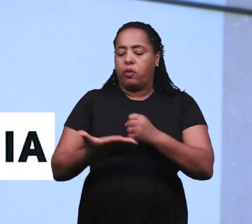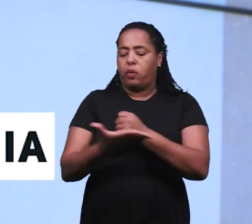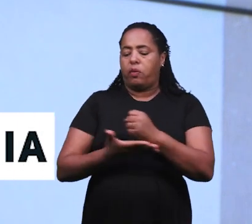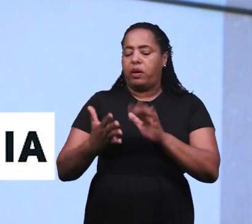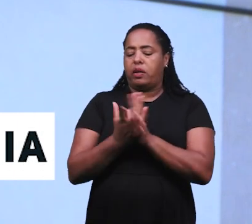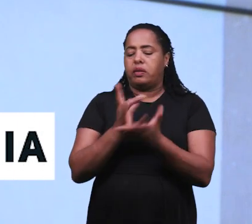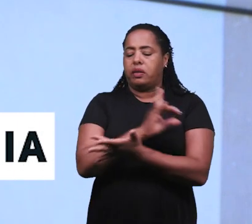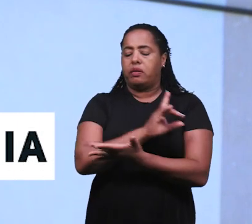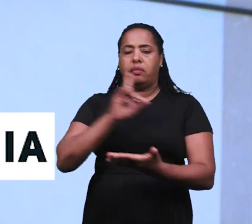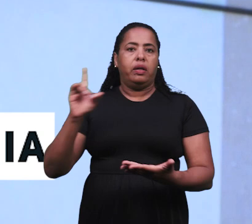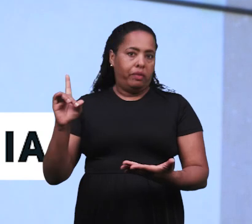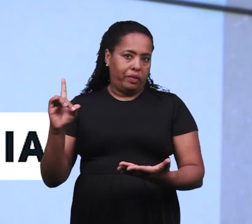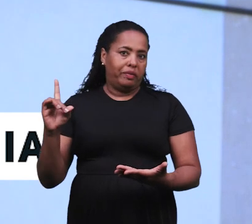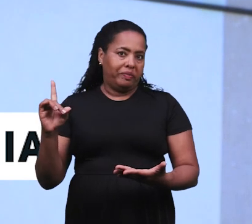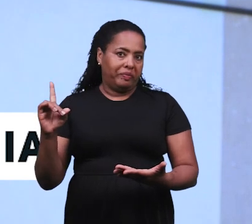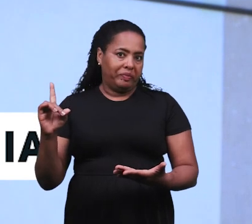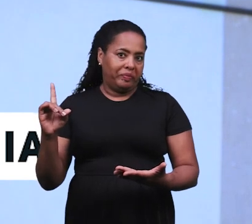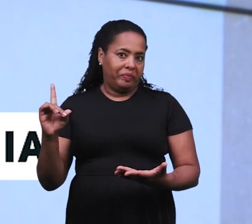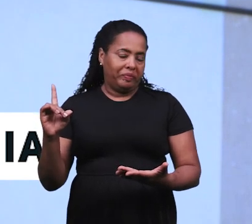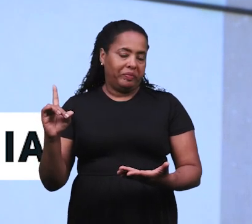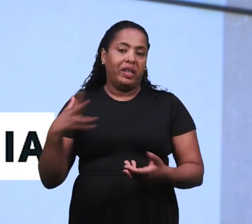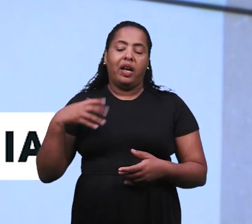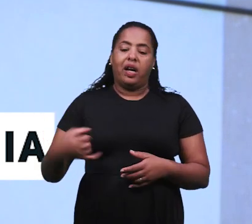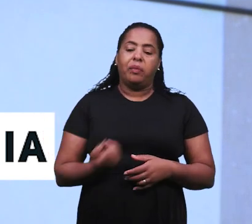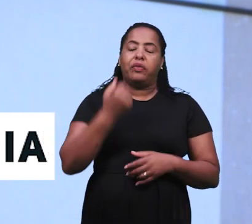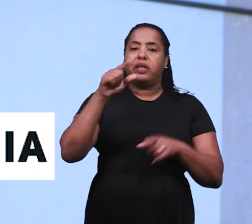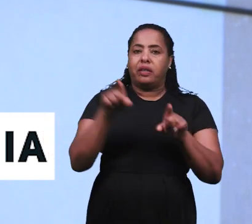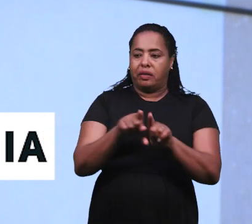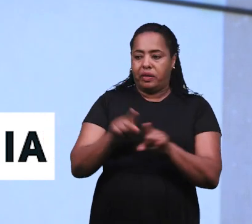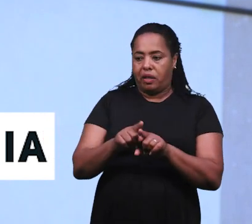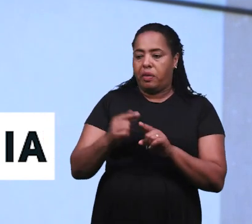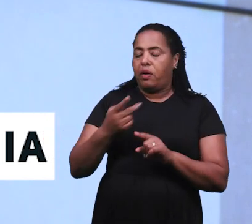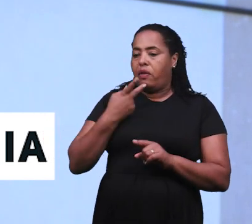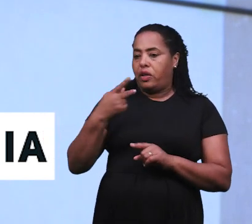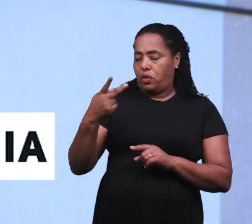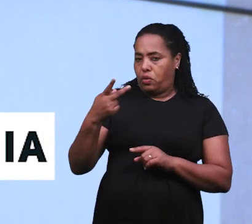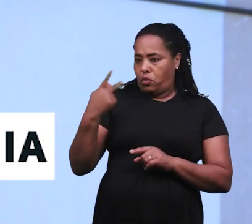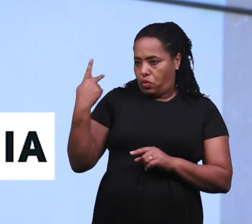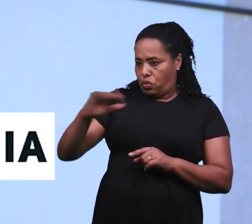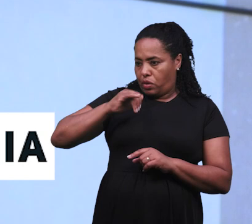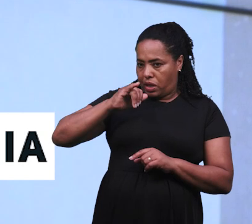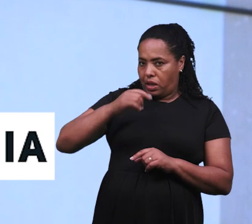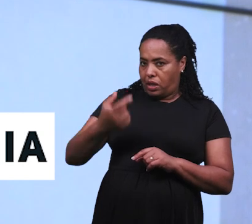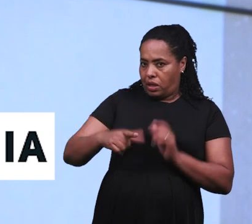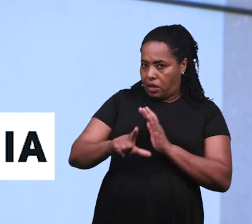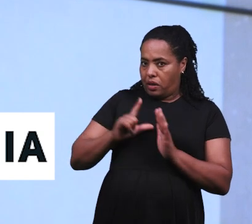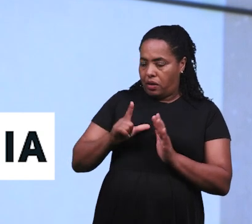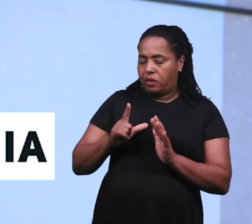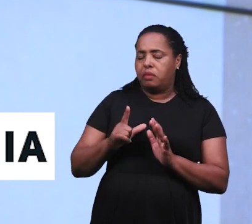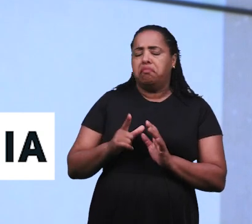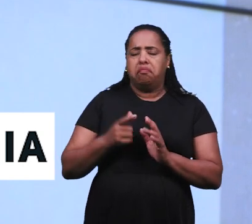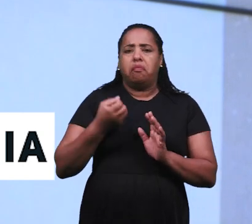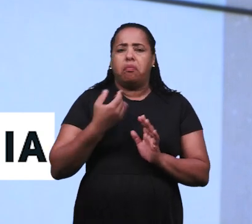O olhar bíblico. Tá bom. Até aproveitar uma fala sua aqui anterior, é, como você bem